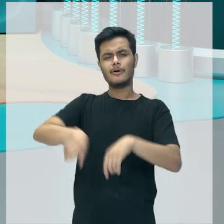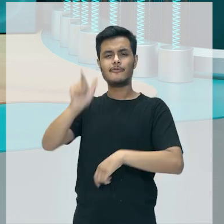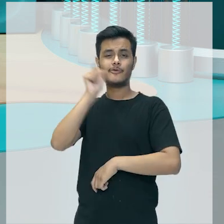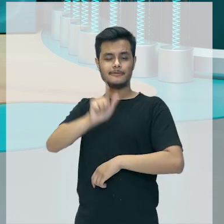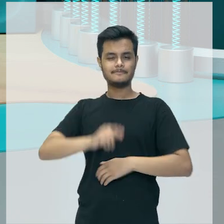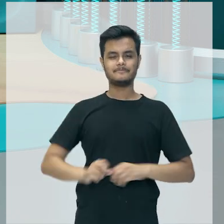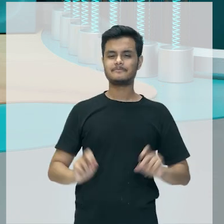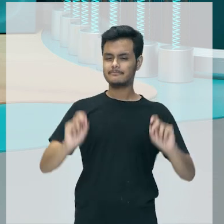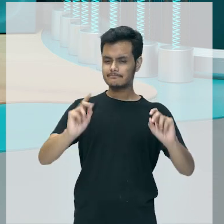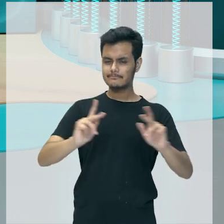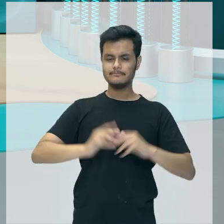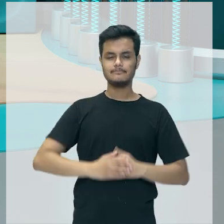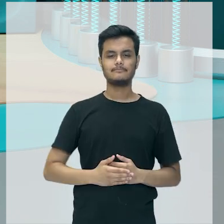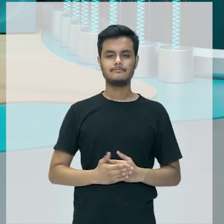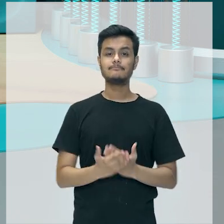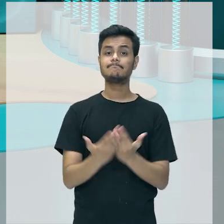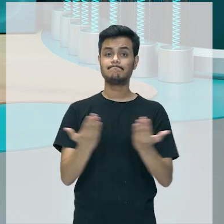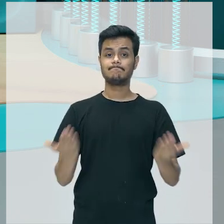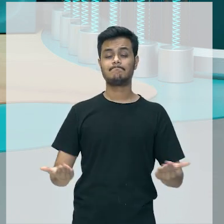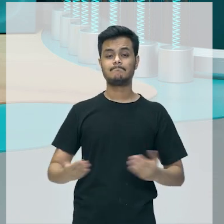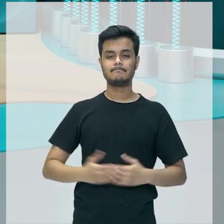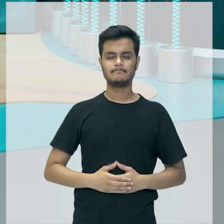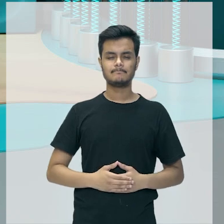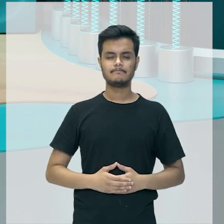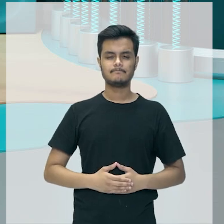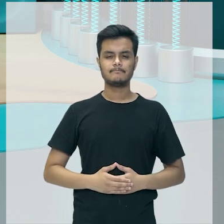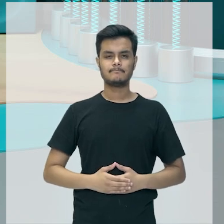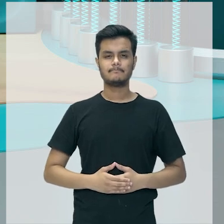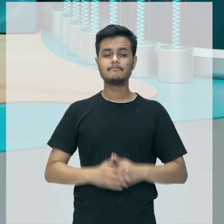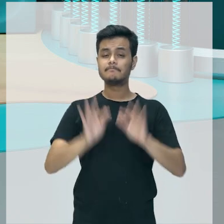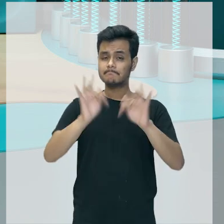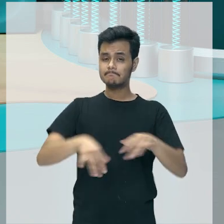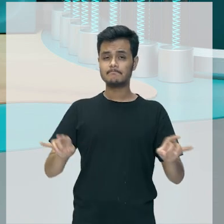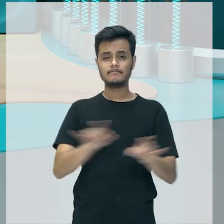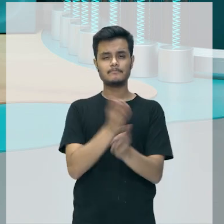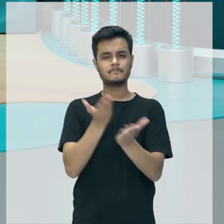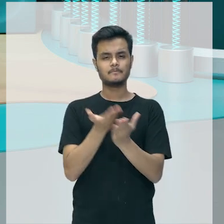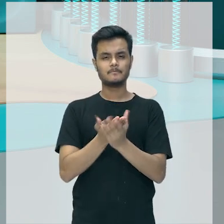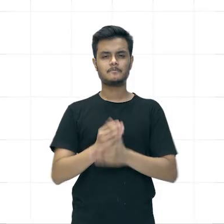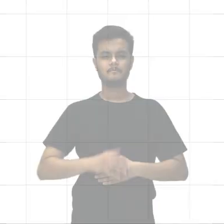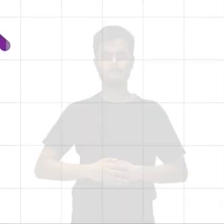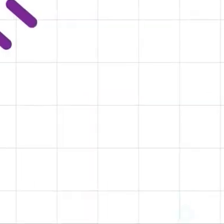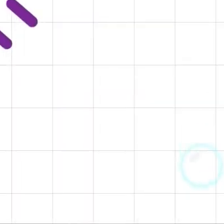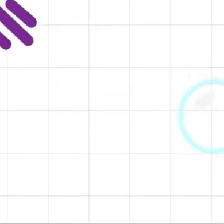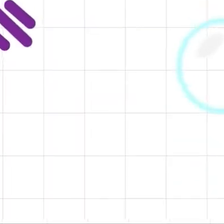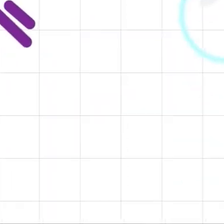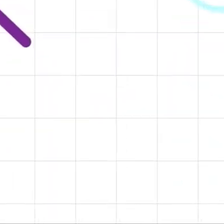leitura, ok? Então, vamos finalizar aqui a nossa revisão.